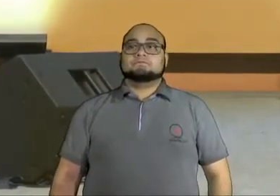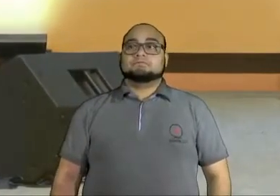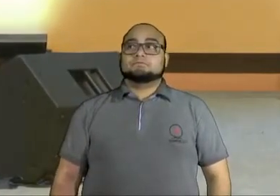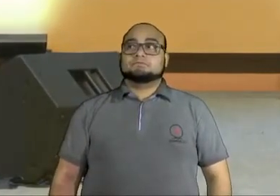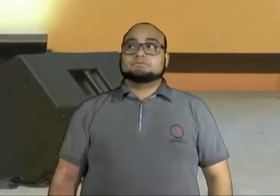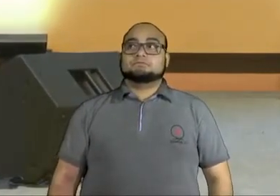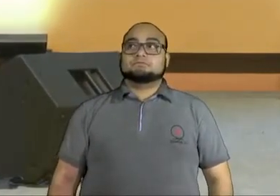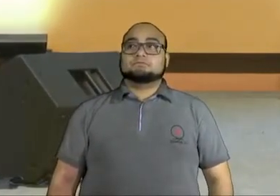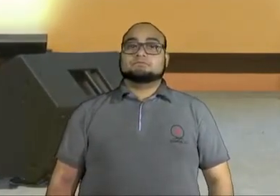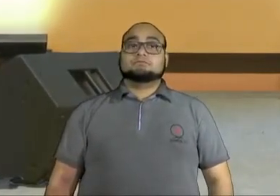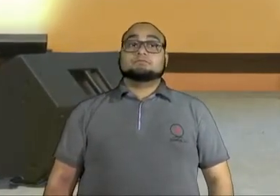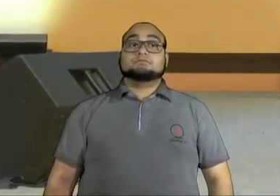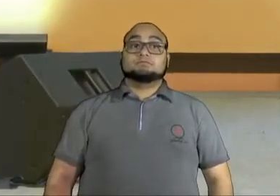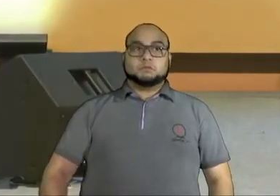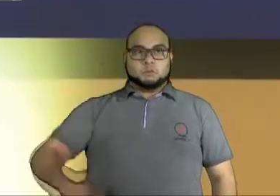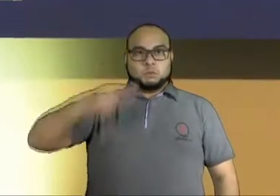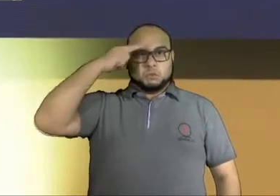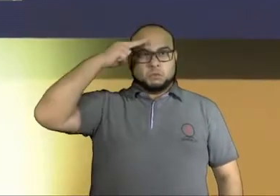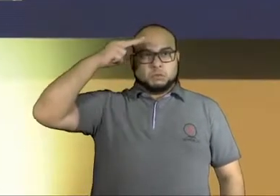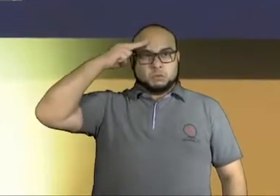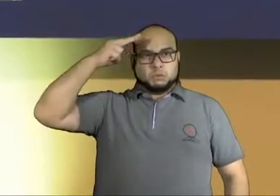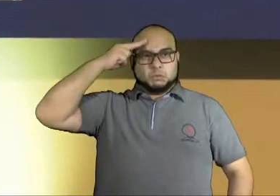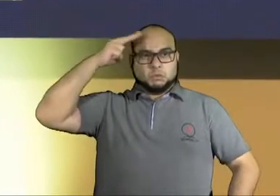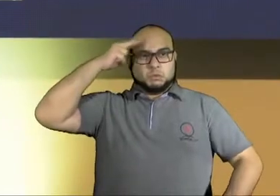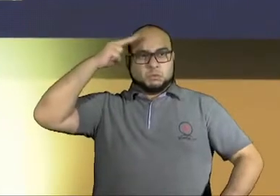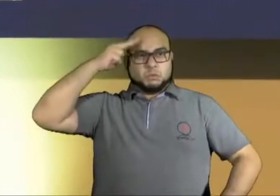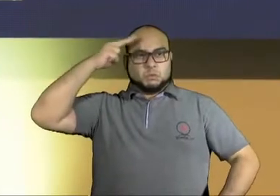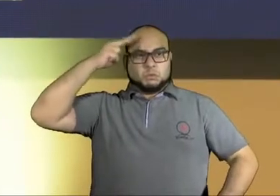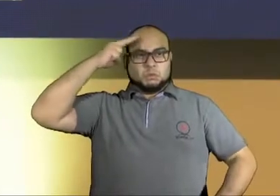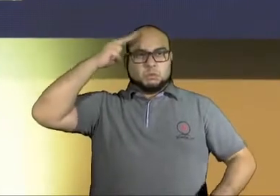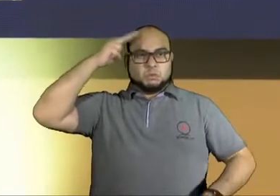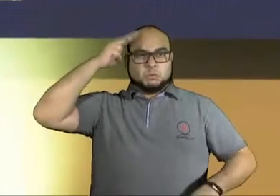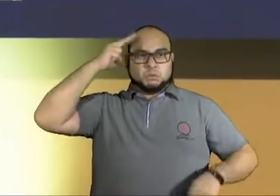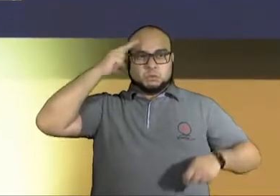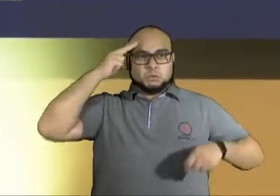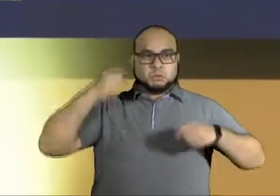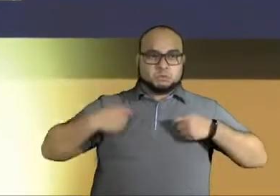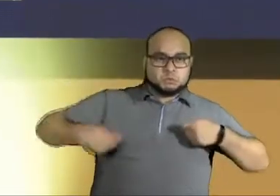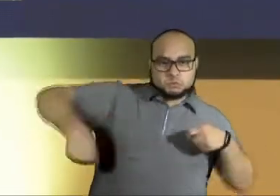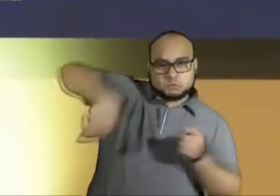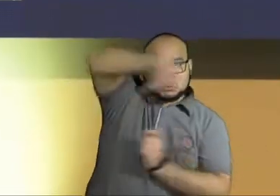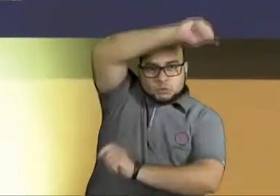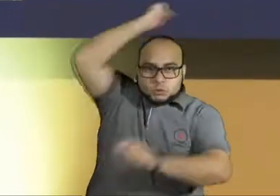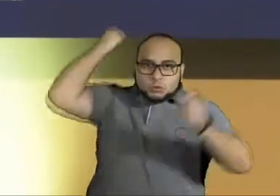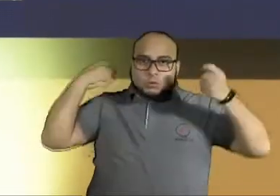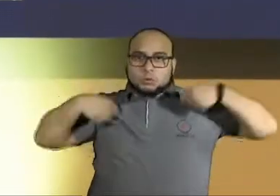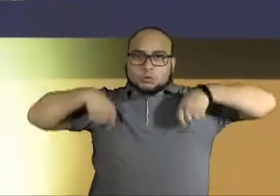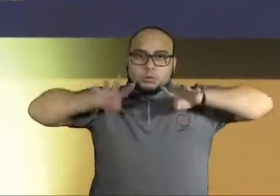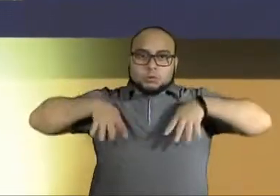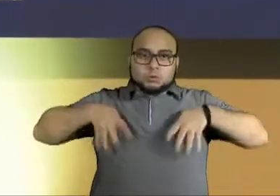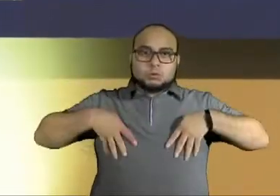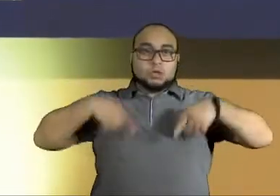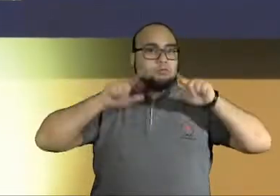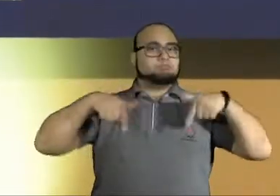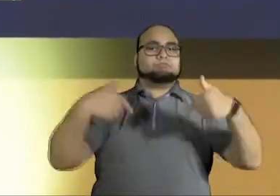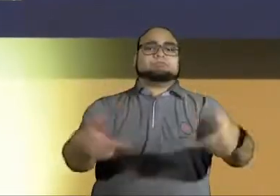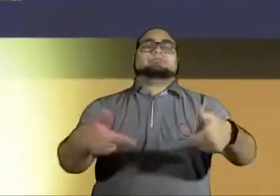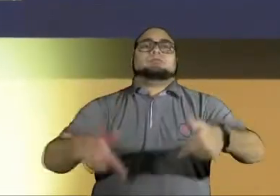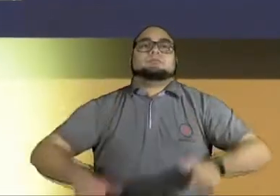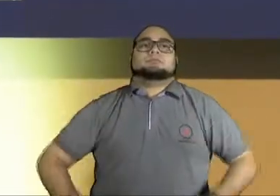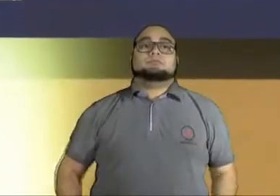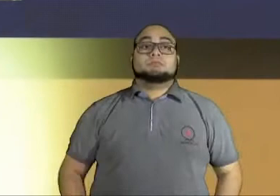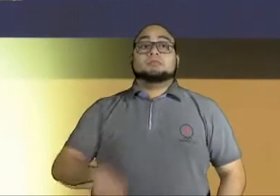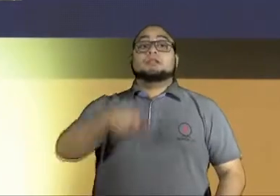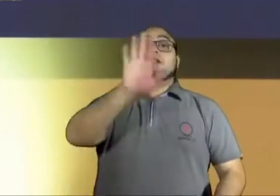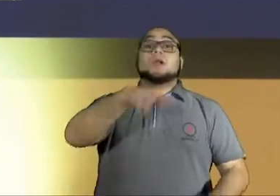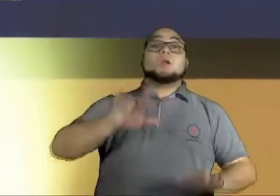Quando os soldados rasgam as vestes e lançam sorte sobre a túnica, João termina o verso 24 dizendo assim, quem fizeram isso